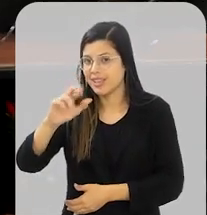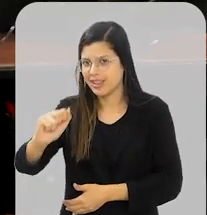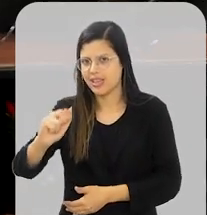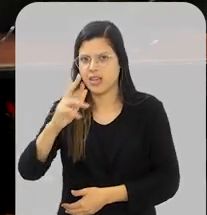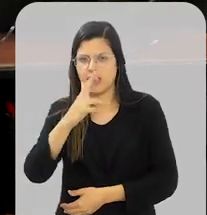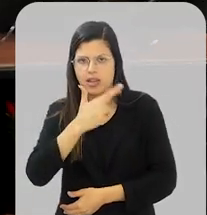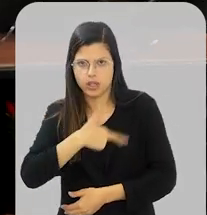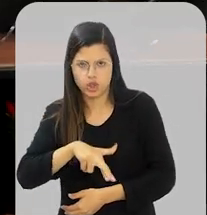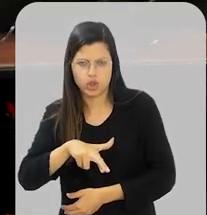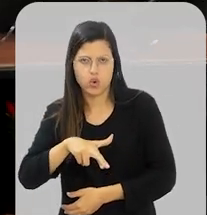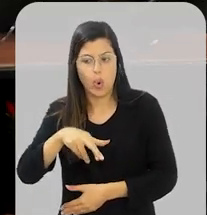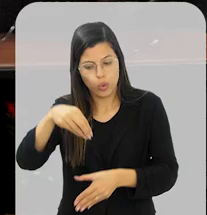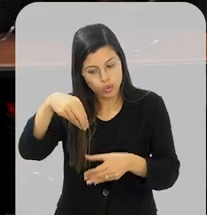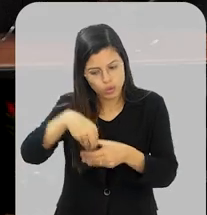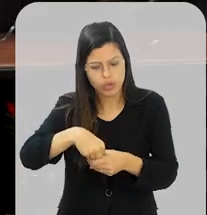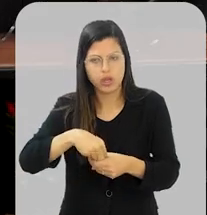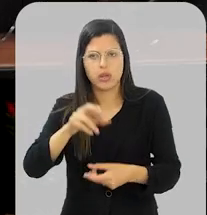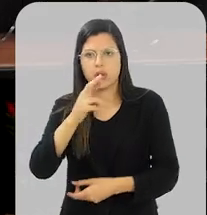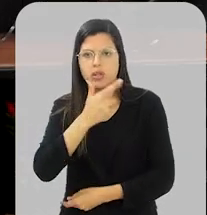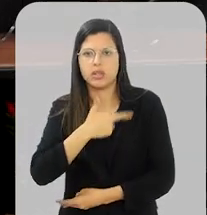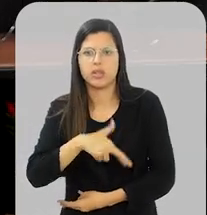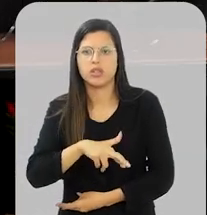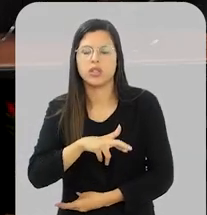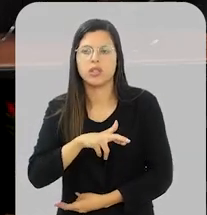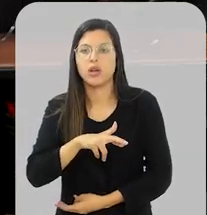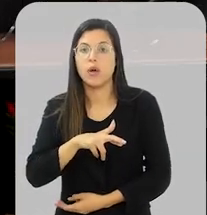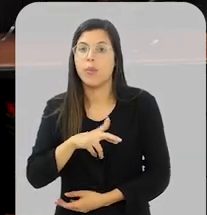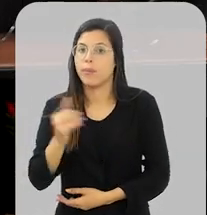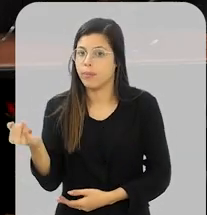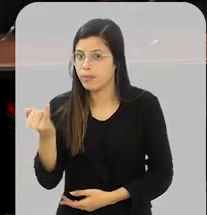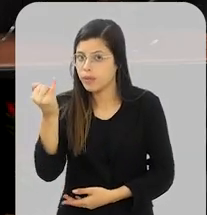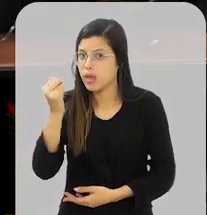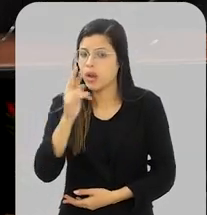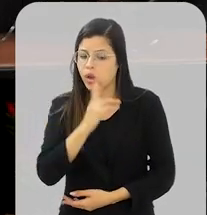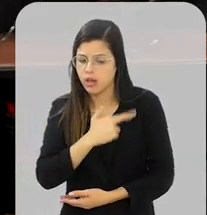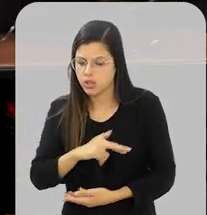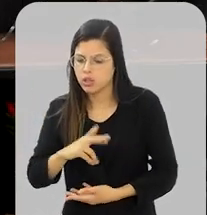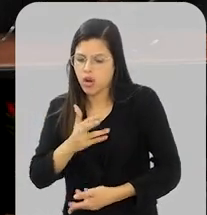intra-religioso, que também é muito importante, que as religiões